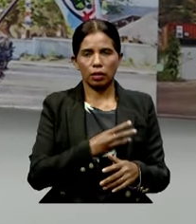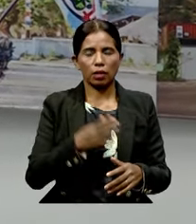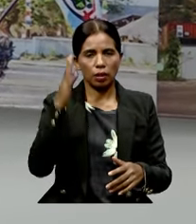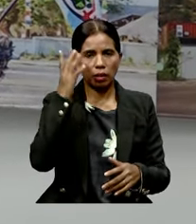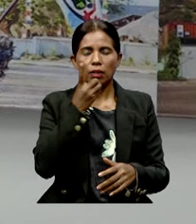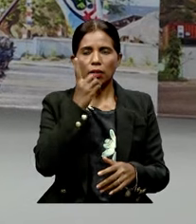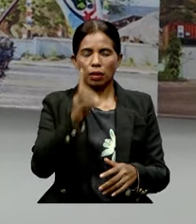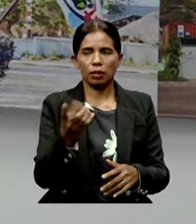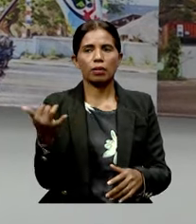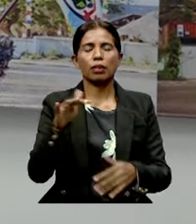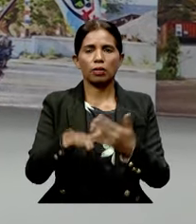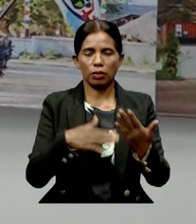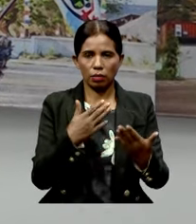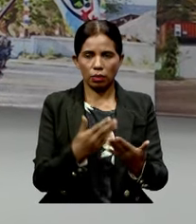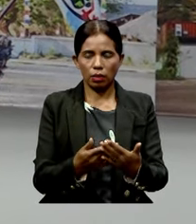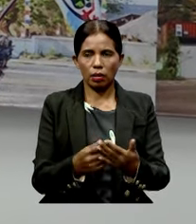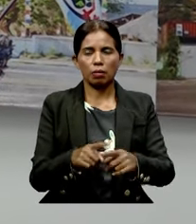sernian. Mas Sanesan